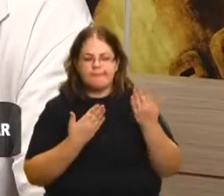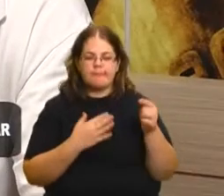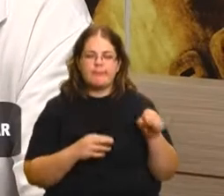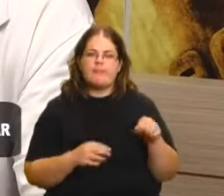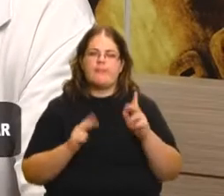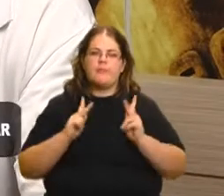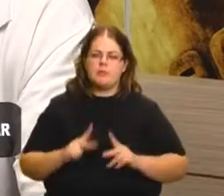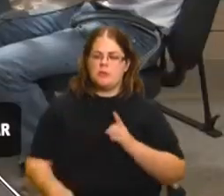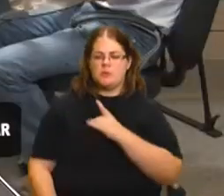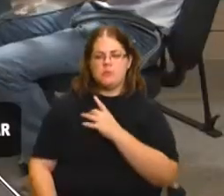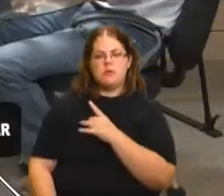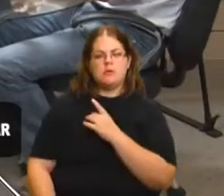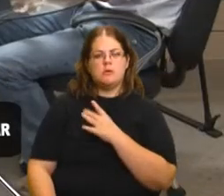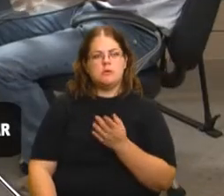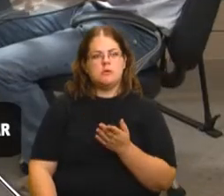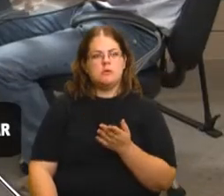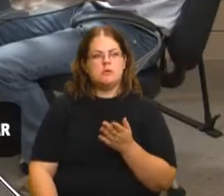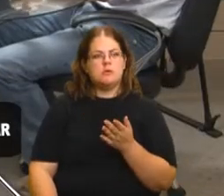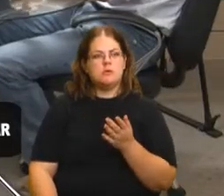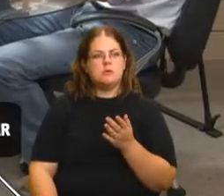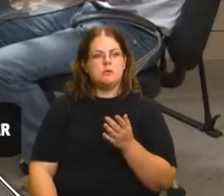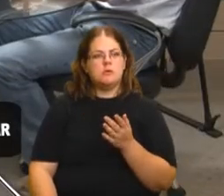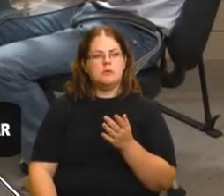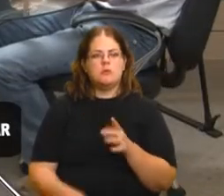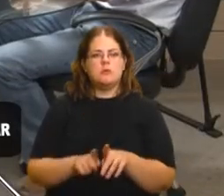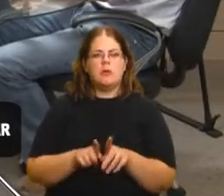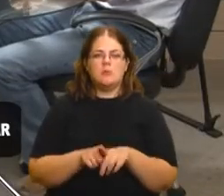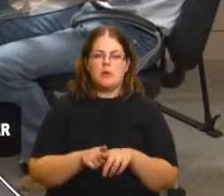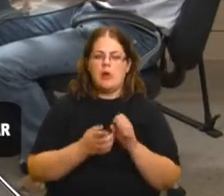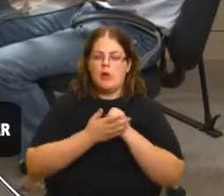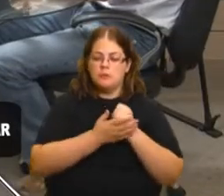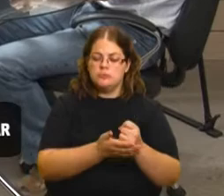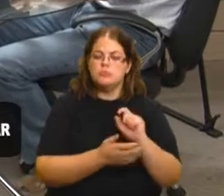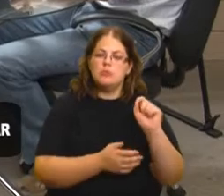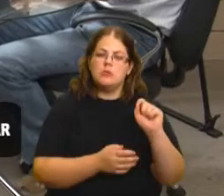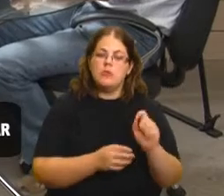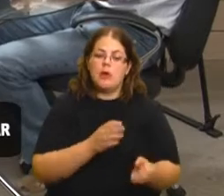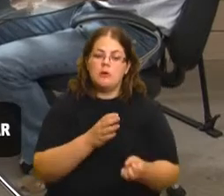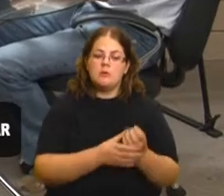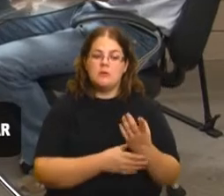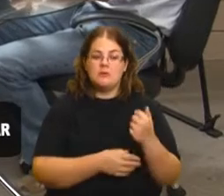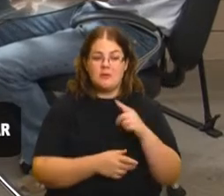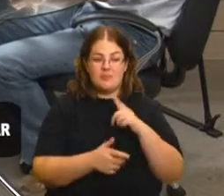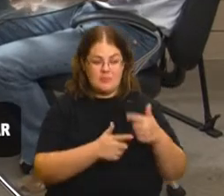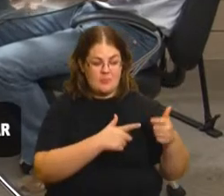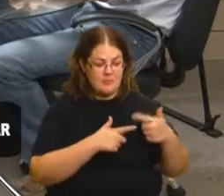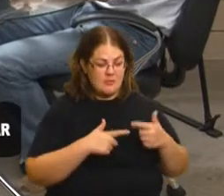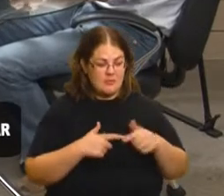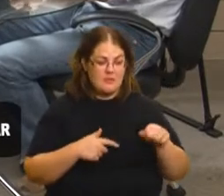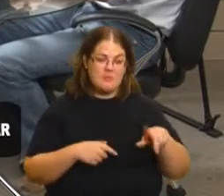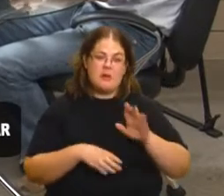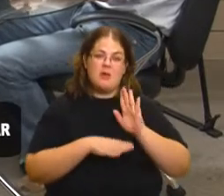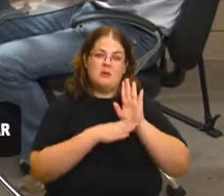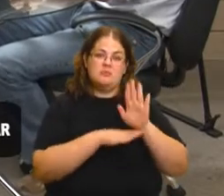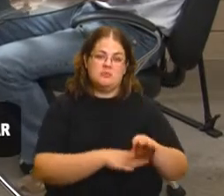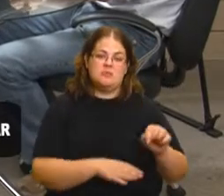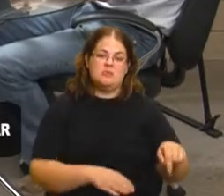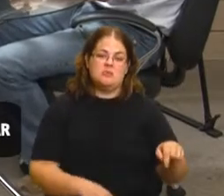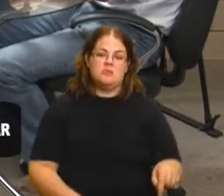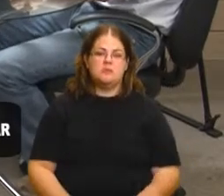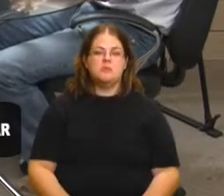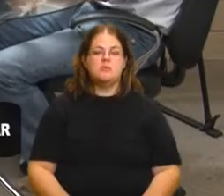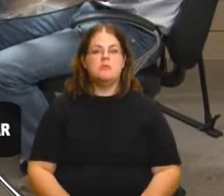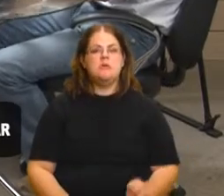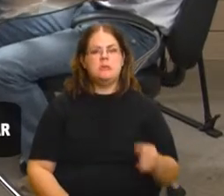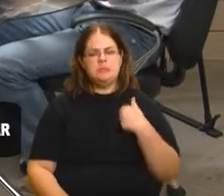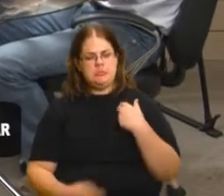pesa sobre os cálculos. De qualquer forma, é uma forma de dar uma guarida para o que estava acontecendo. Ou seja, se a coisa complicar, nós estamos aqui. Exatamente. Sim, e